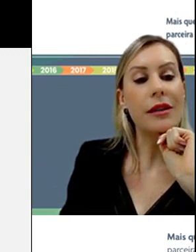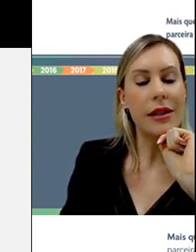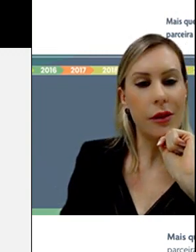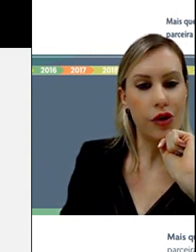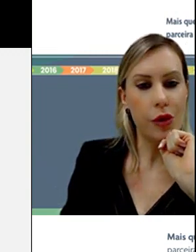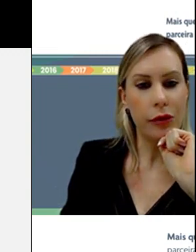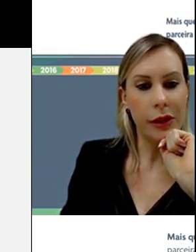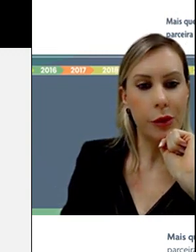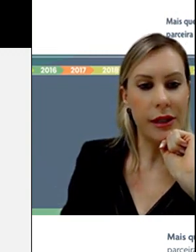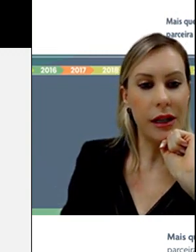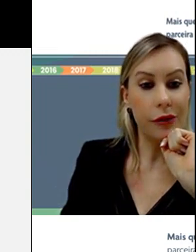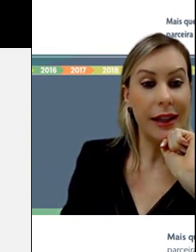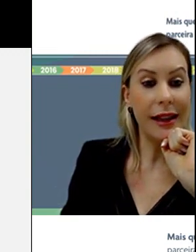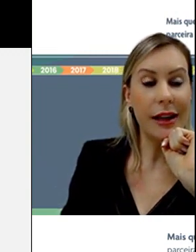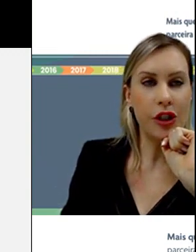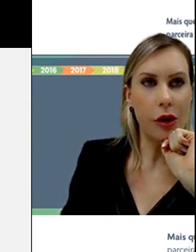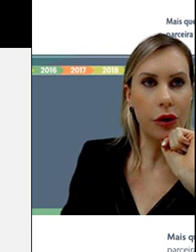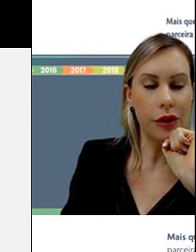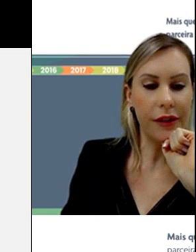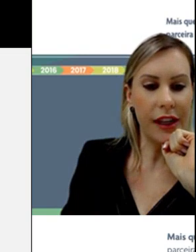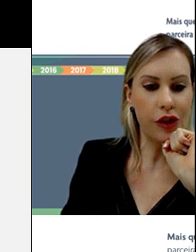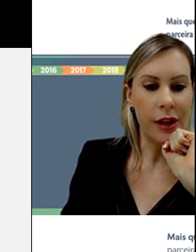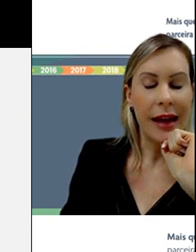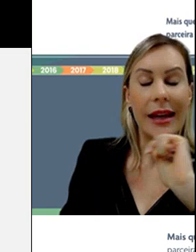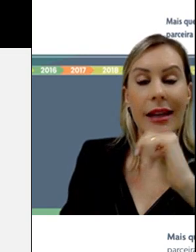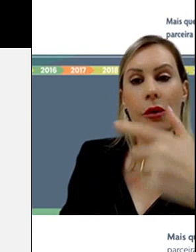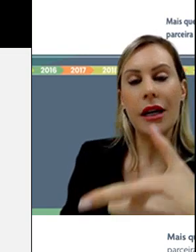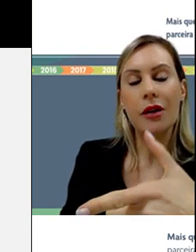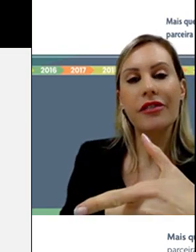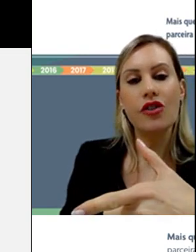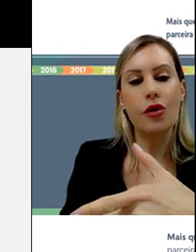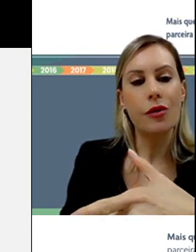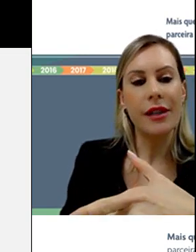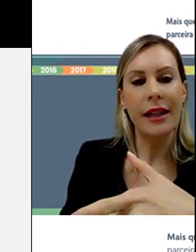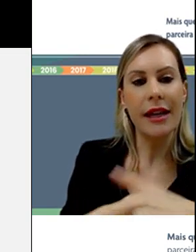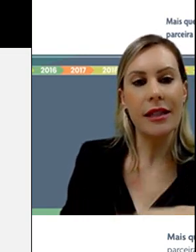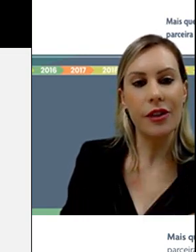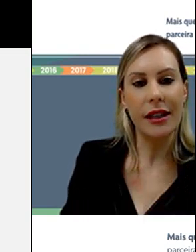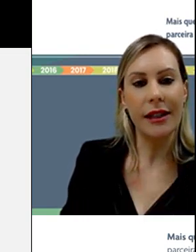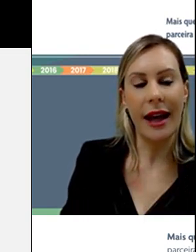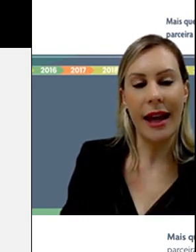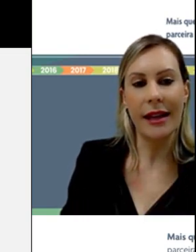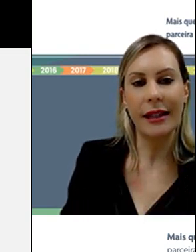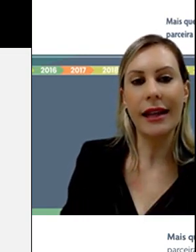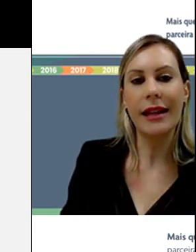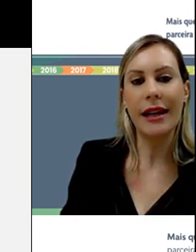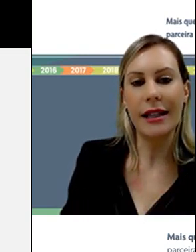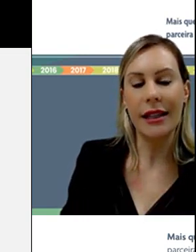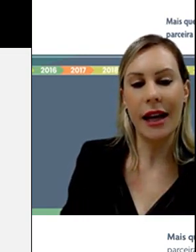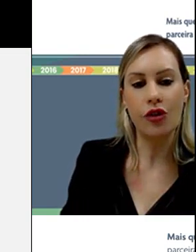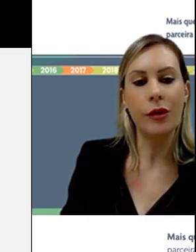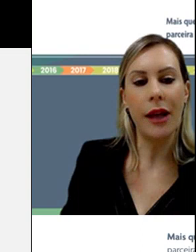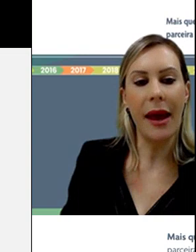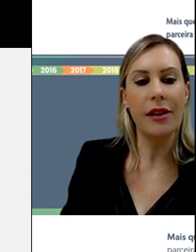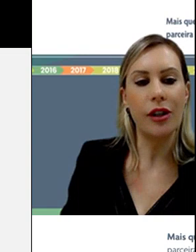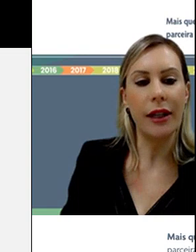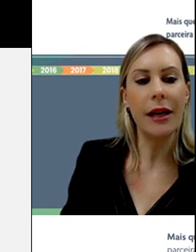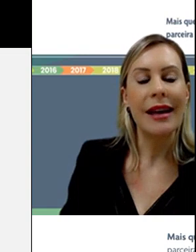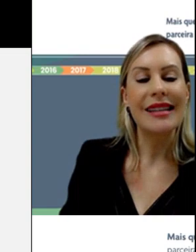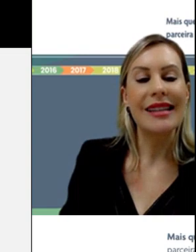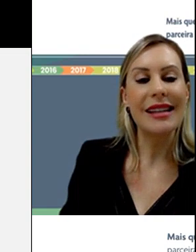exemplo, com 15 anos de contribuição, você nem chegou nos 20. Então, a União vai te conceder, se você está na regra da integralidade ou